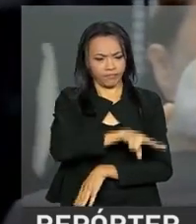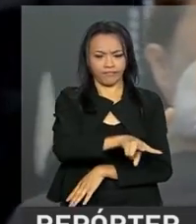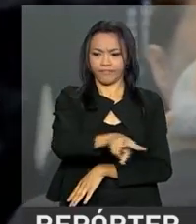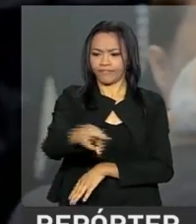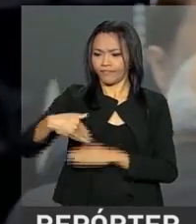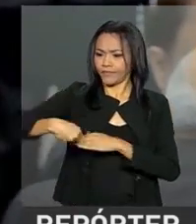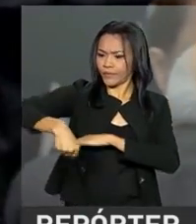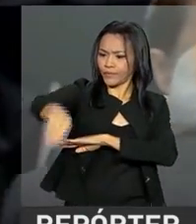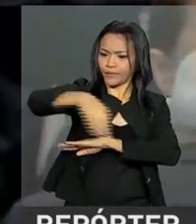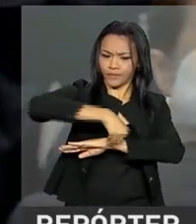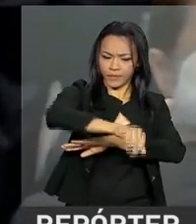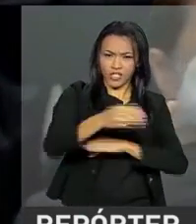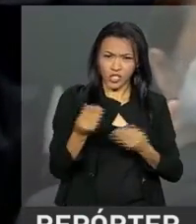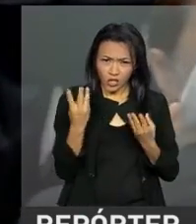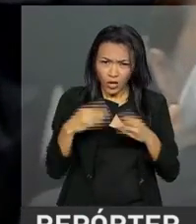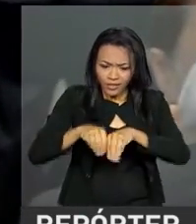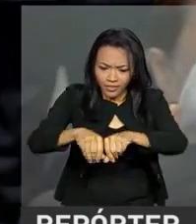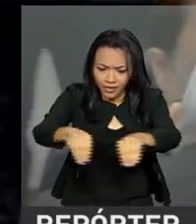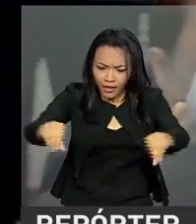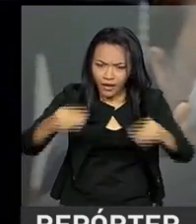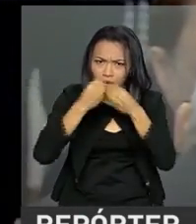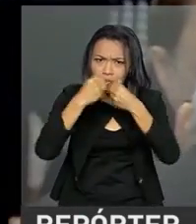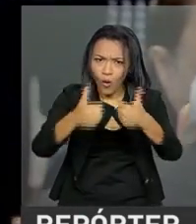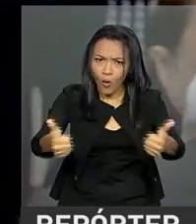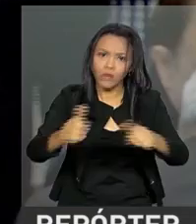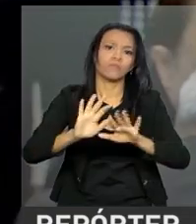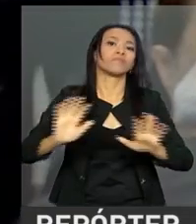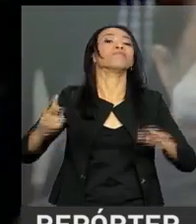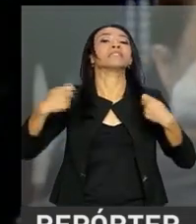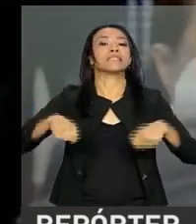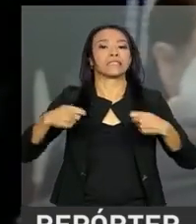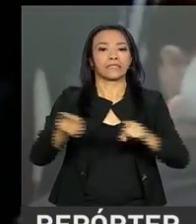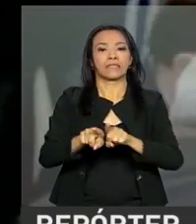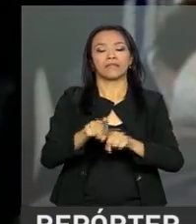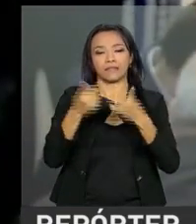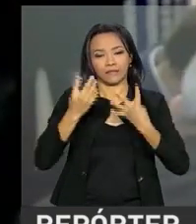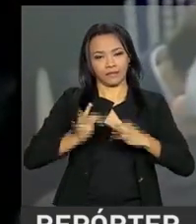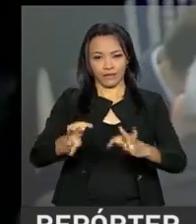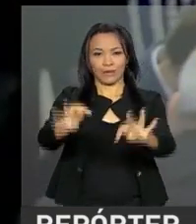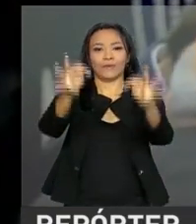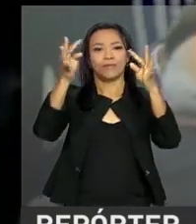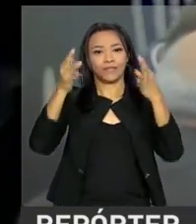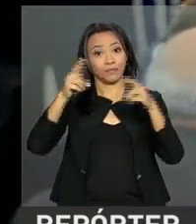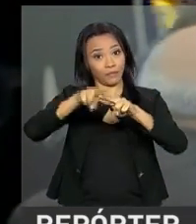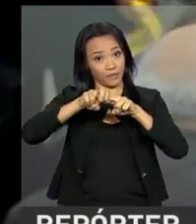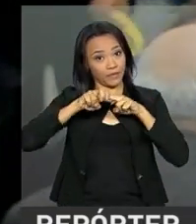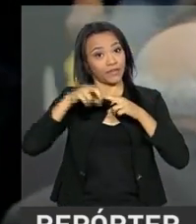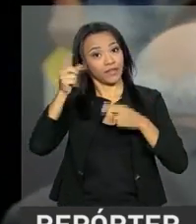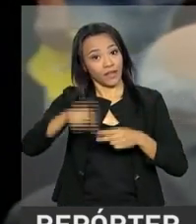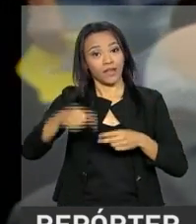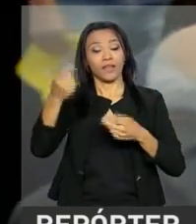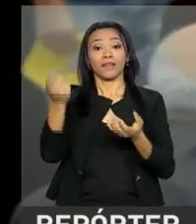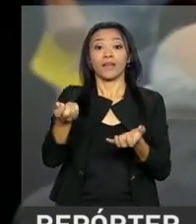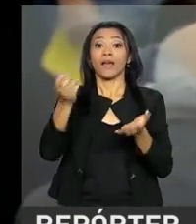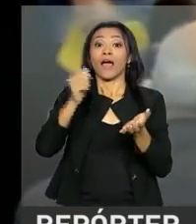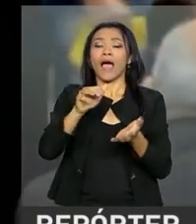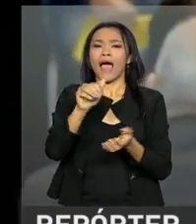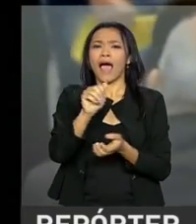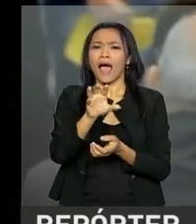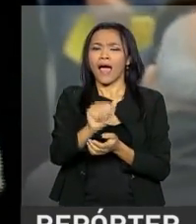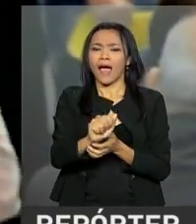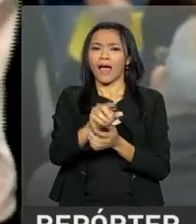apenas terra boa, é preciso aí também muita tecnologia e é aí que entram os insumos agrícolas, como